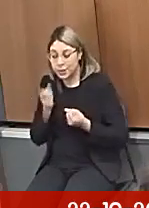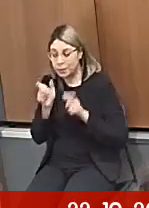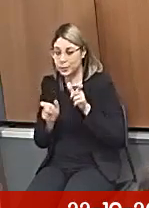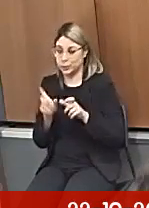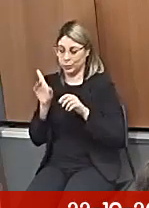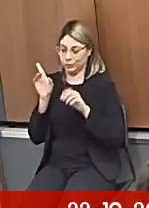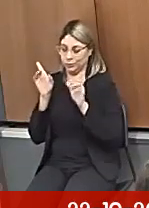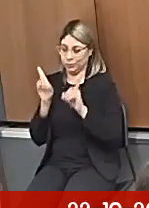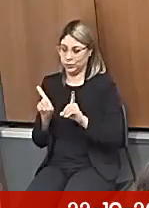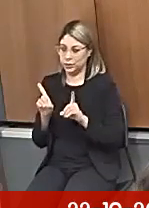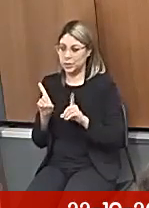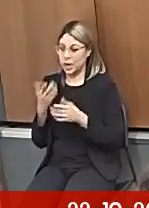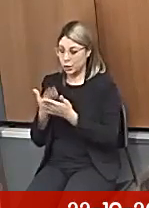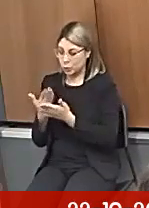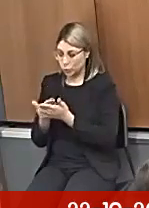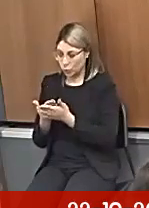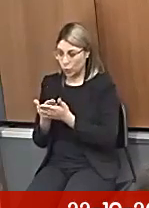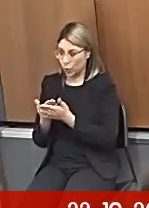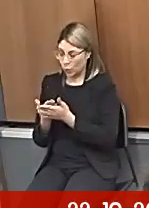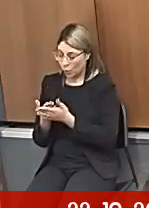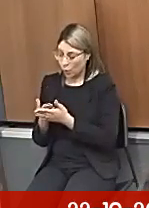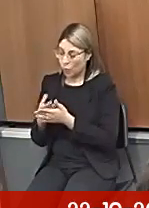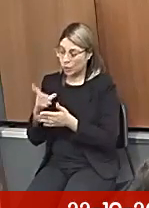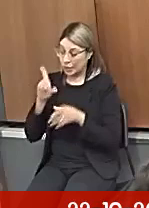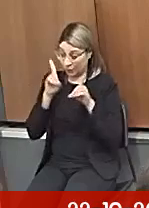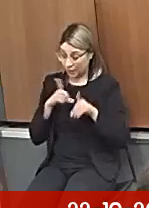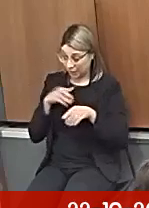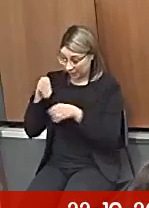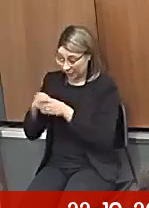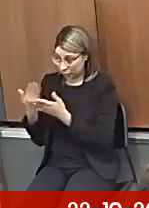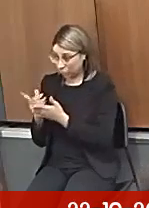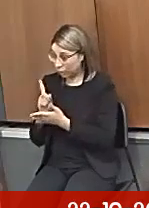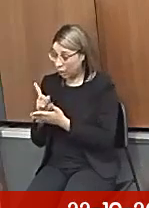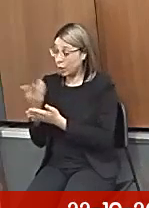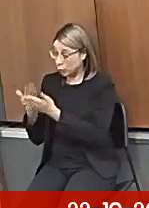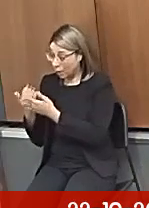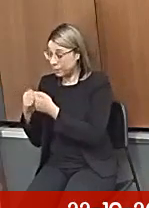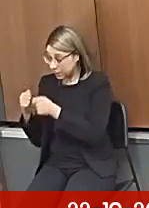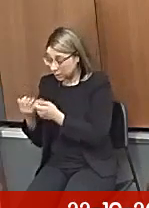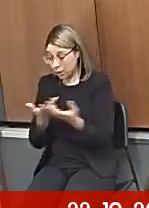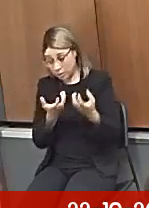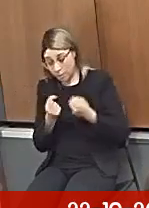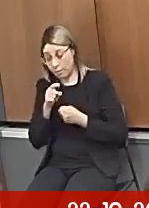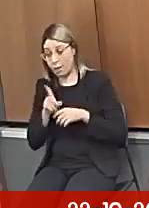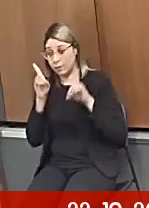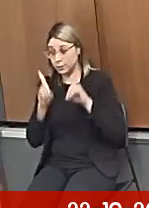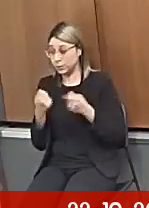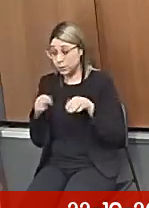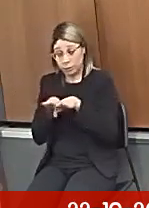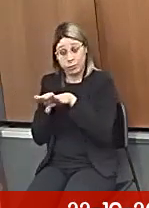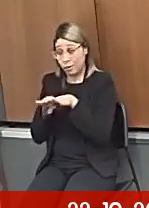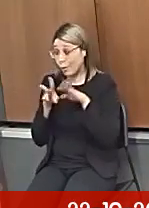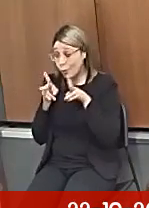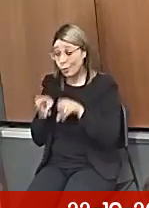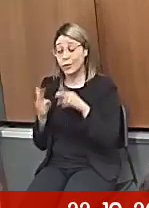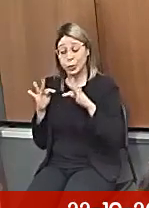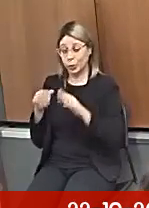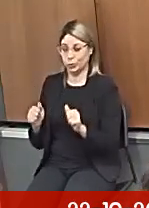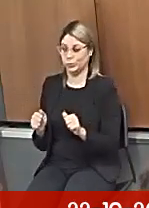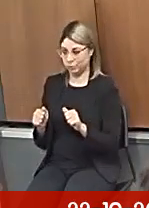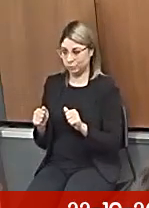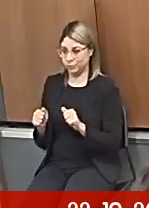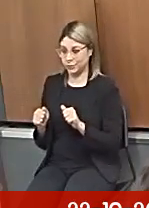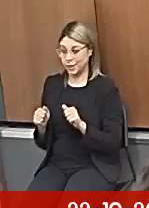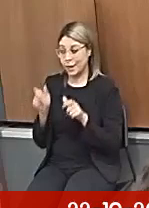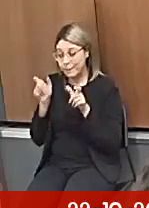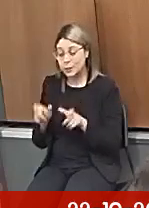exemplo, a escola não é o deficiente que está na escola. A escola que teria que estar preparada para receber o deficiente, porque ele é igual para qualquer um. Então, é isso